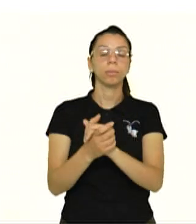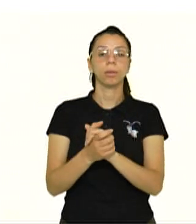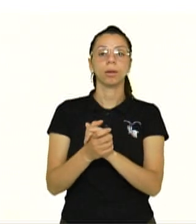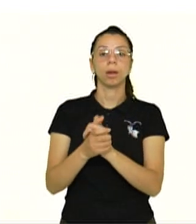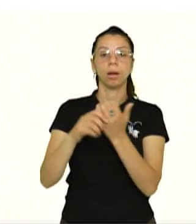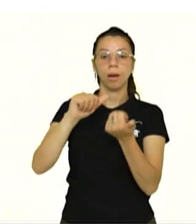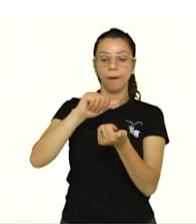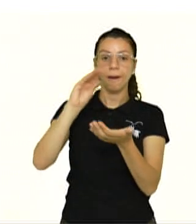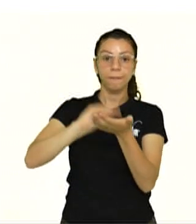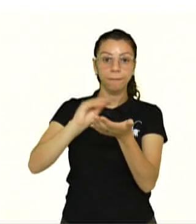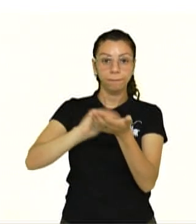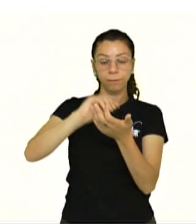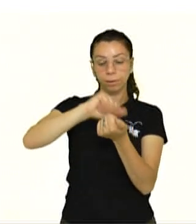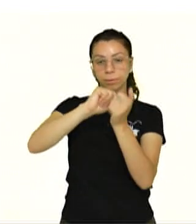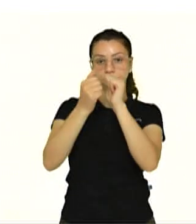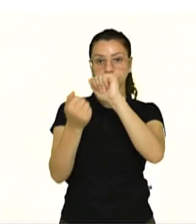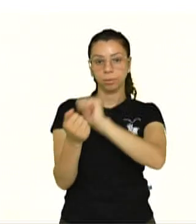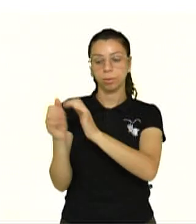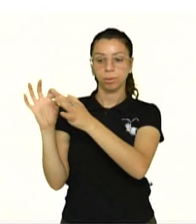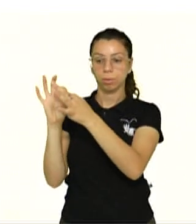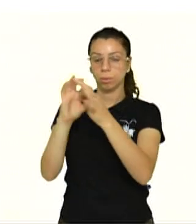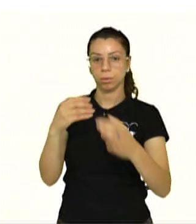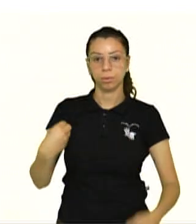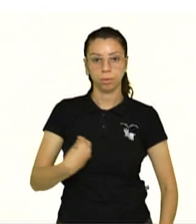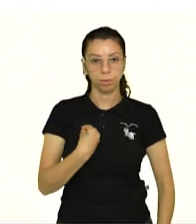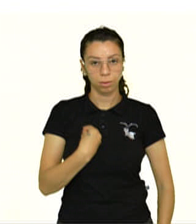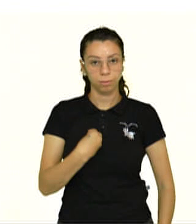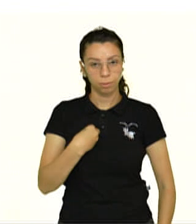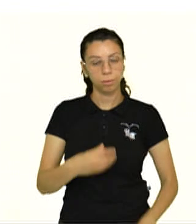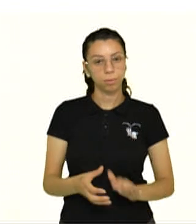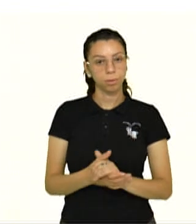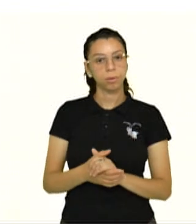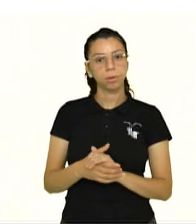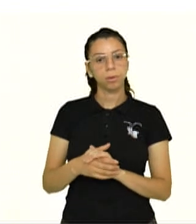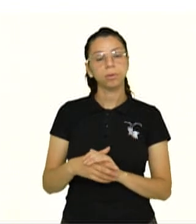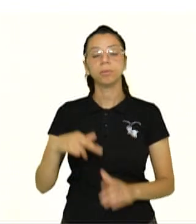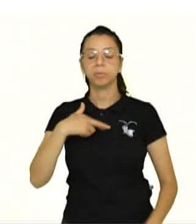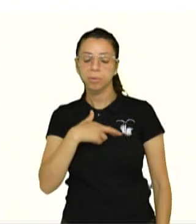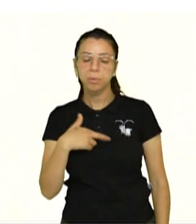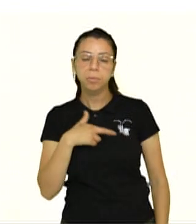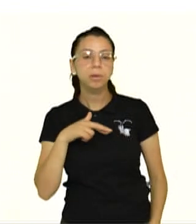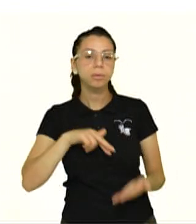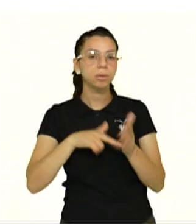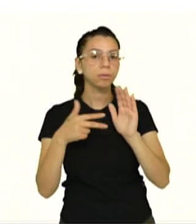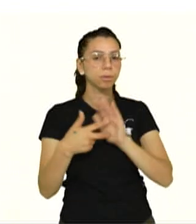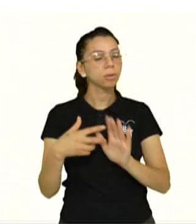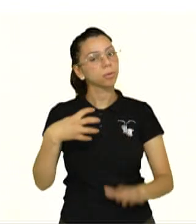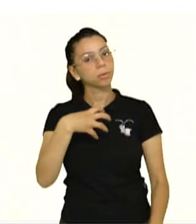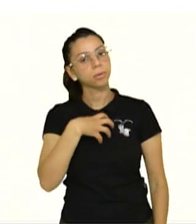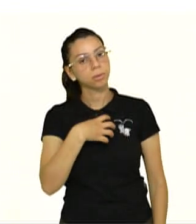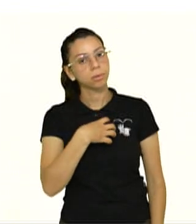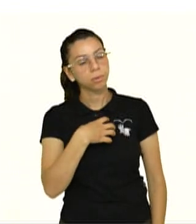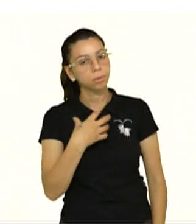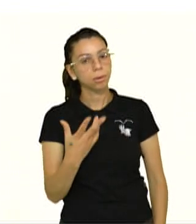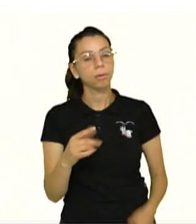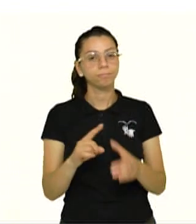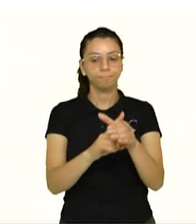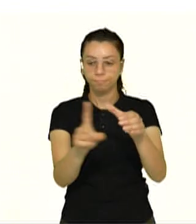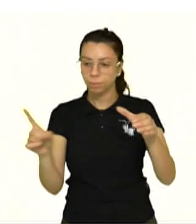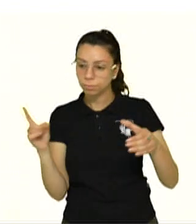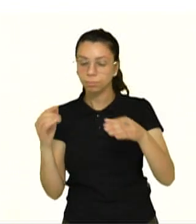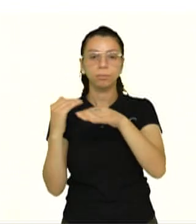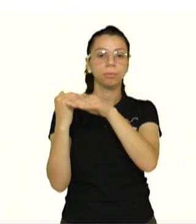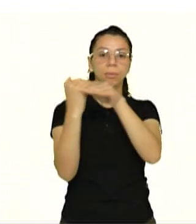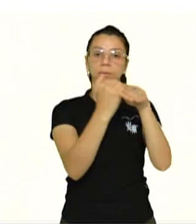inadequação ao contexto em que vive. Então, ser romântico significa você sentir que você está fora do seu